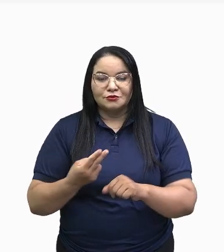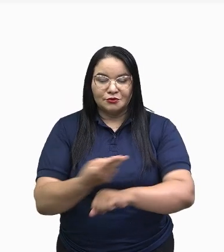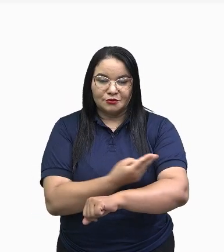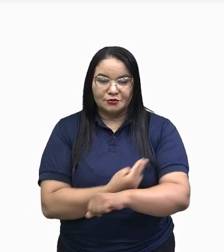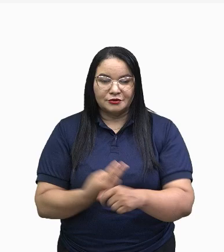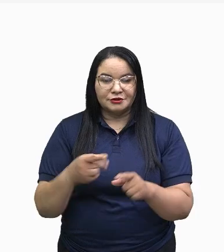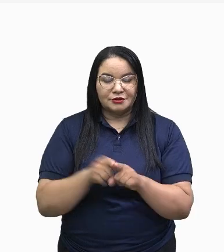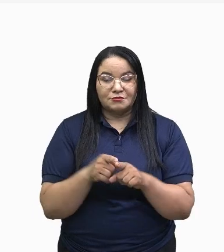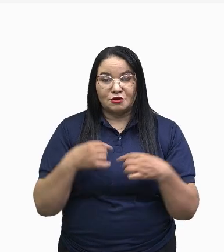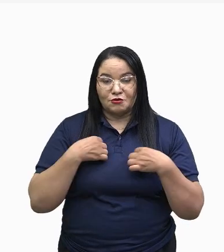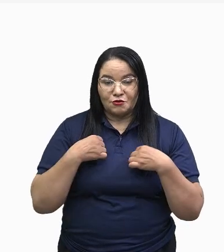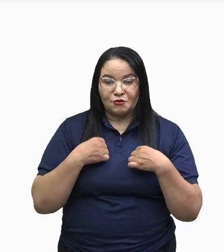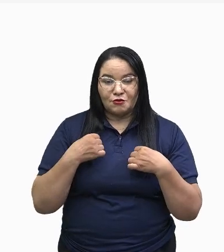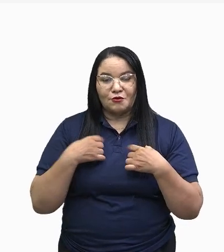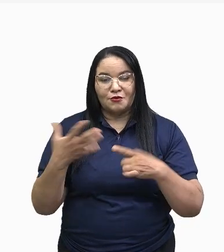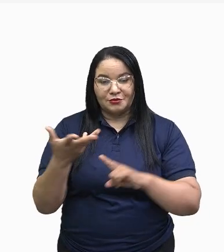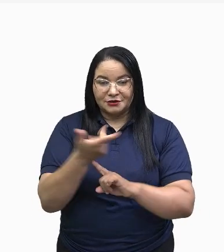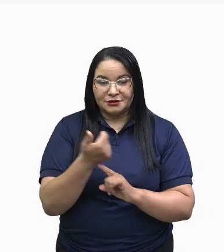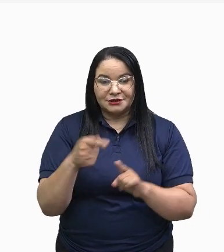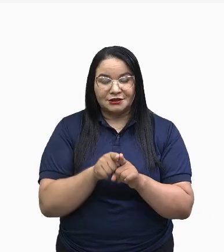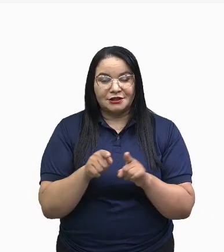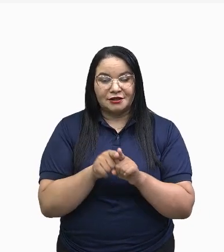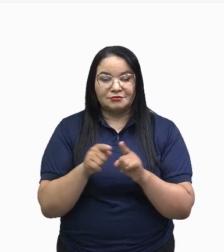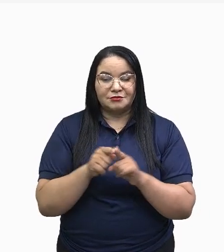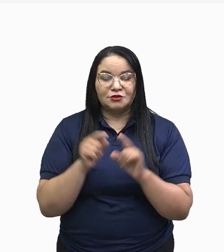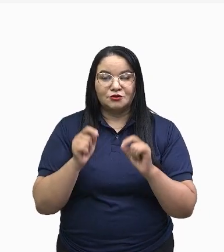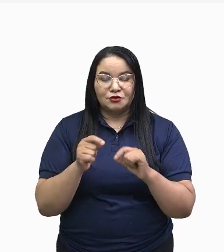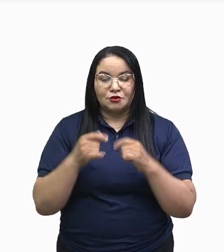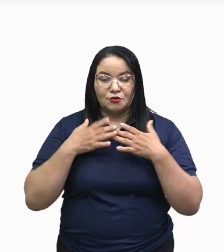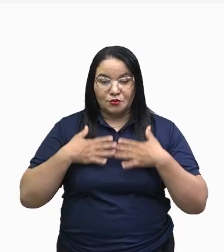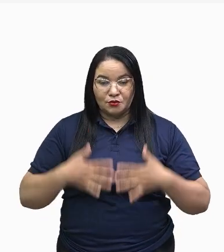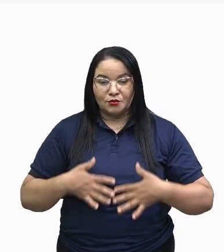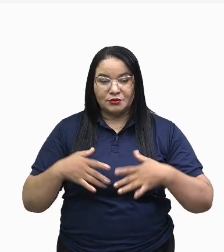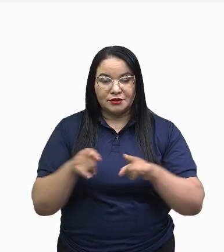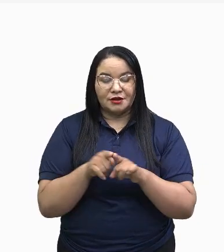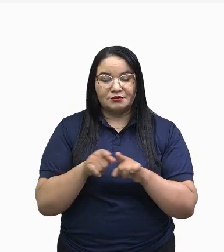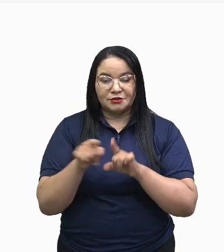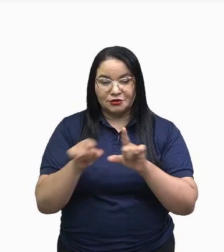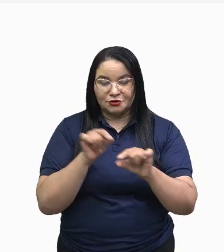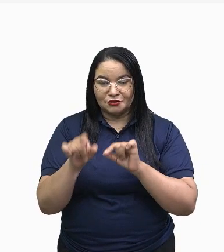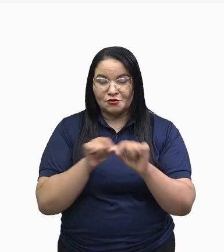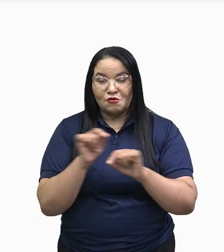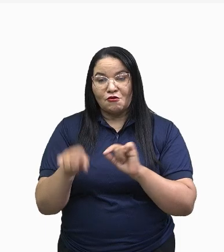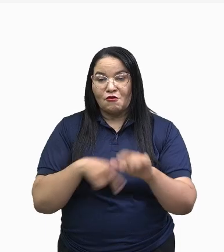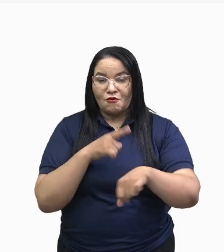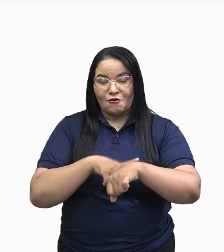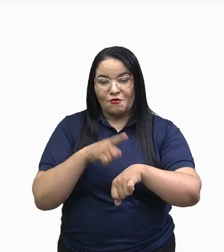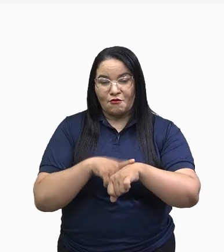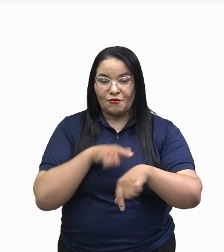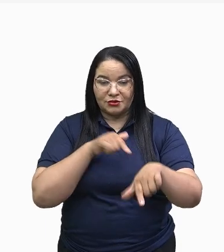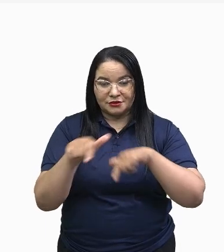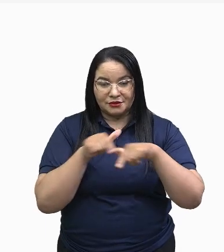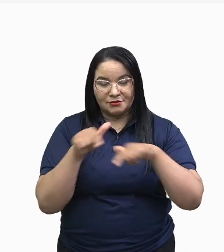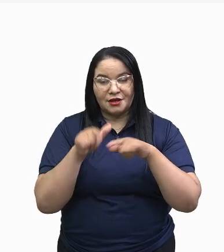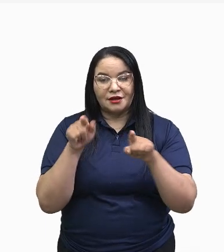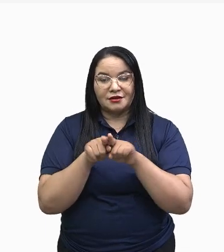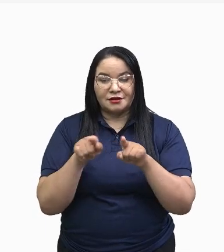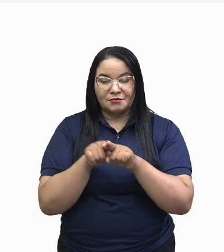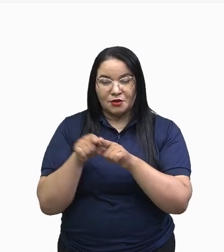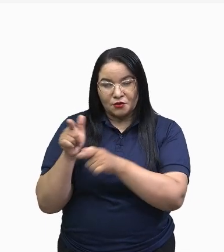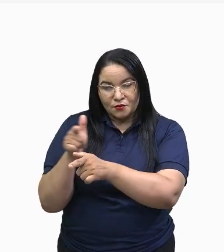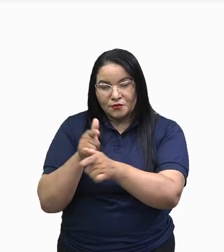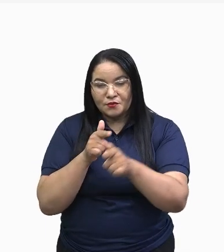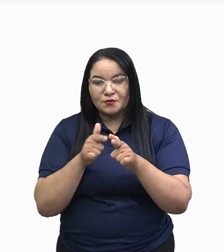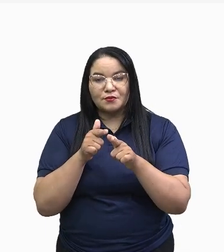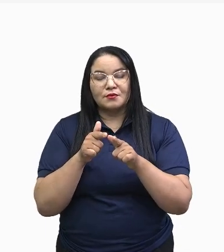roupas artesanais, de fibras naturais e até a escolha dos horários de trabalho e caça.